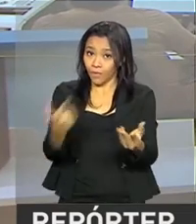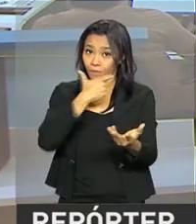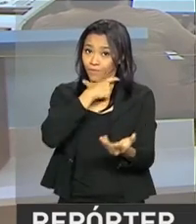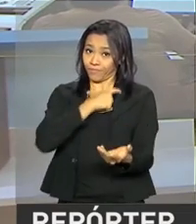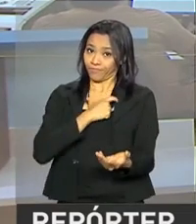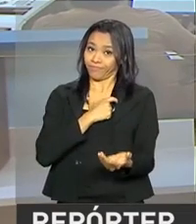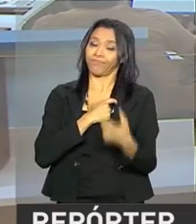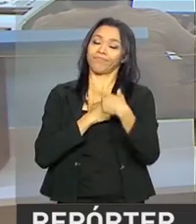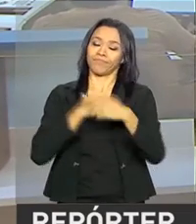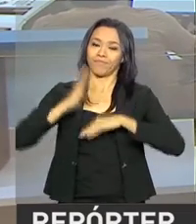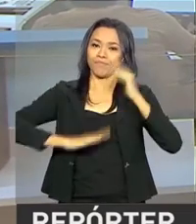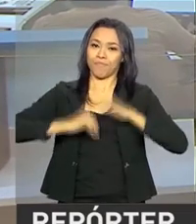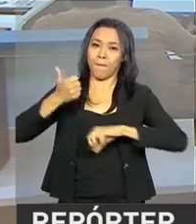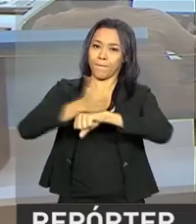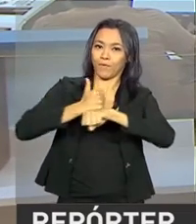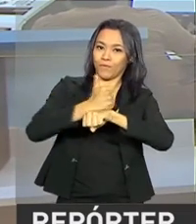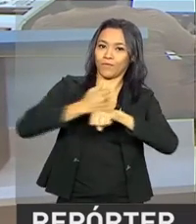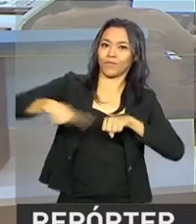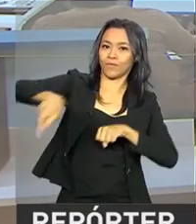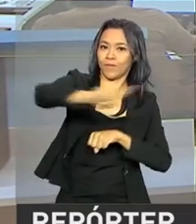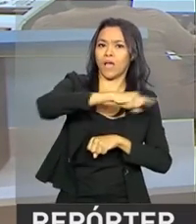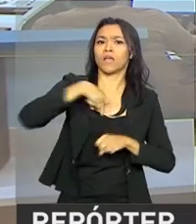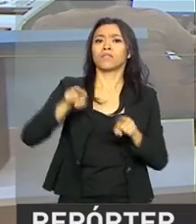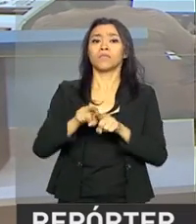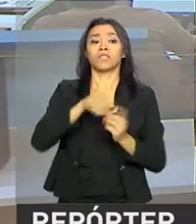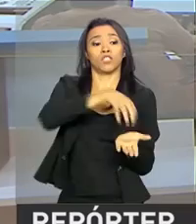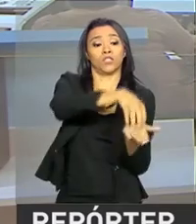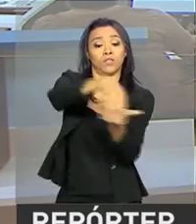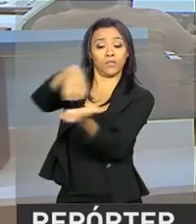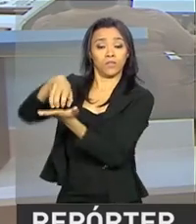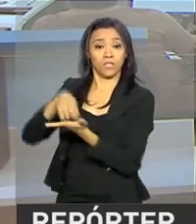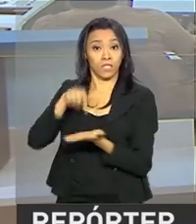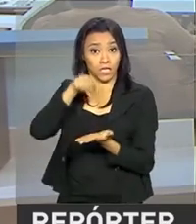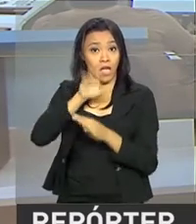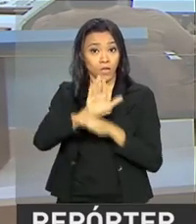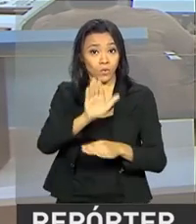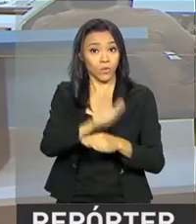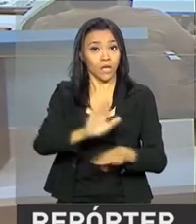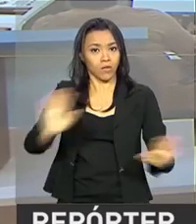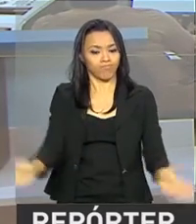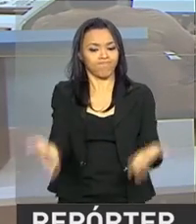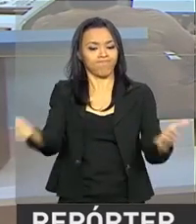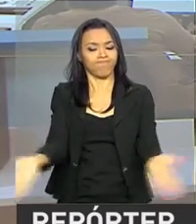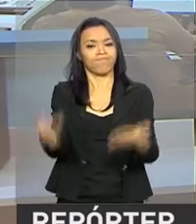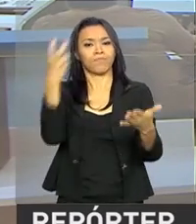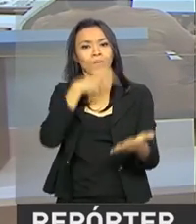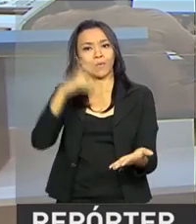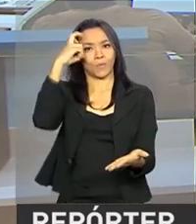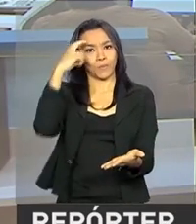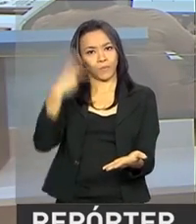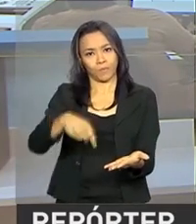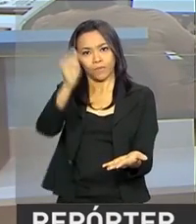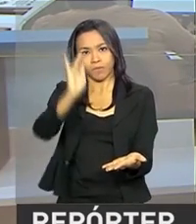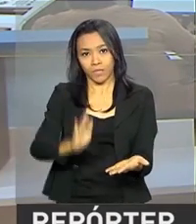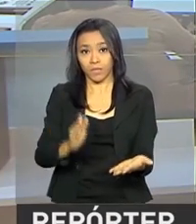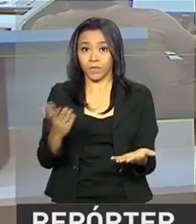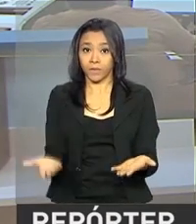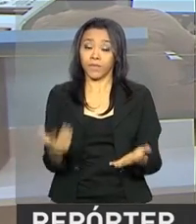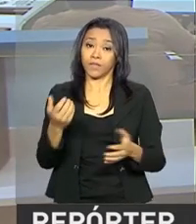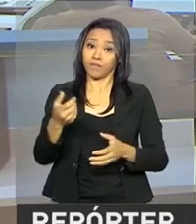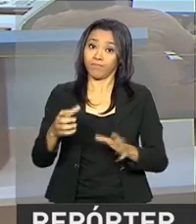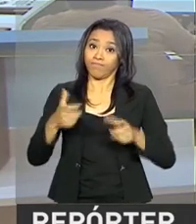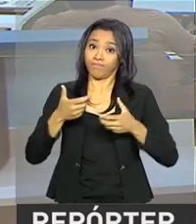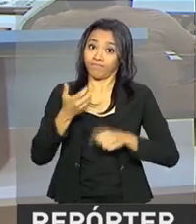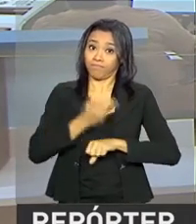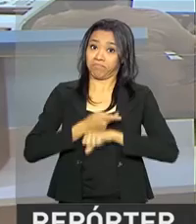artistas instituições que contribuíram para com o desenvolvimento da cultura brasileira a condecoração